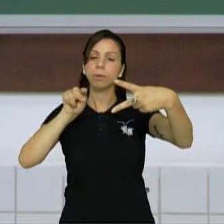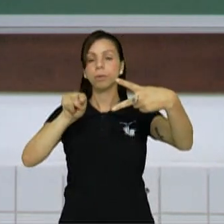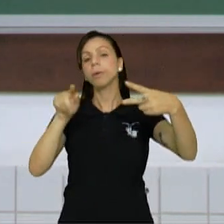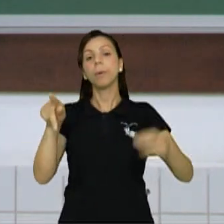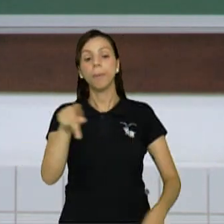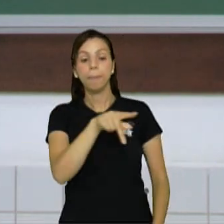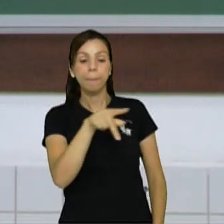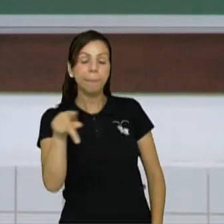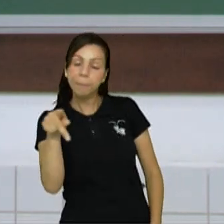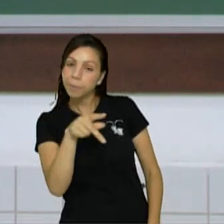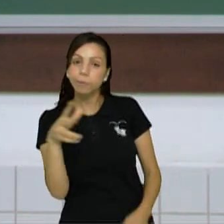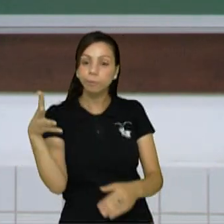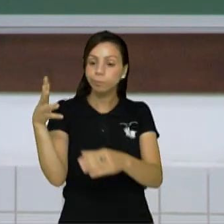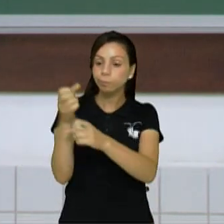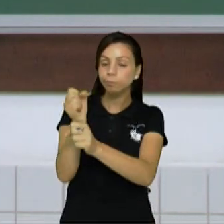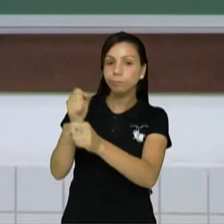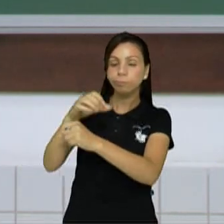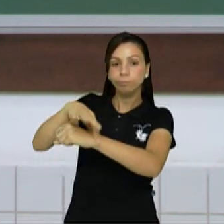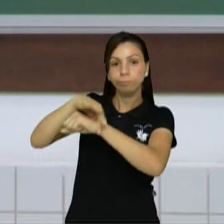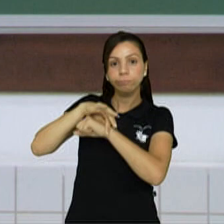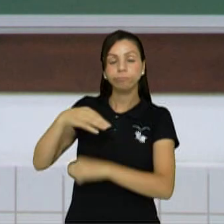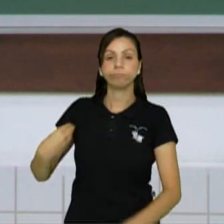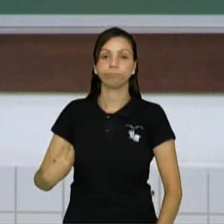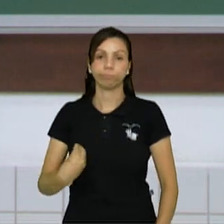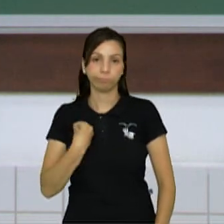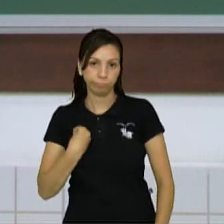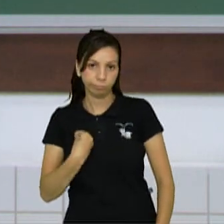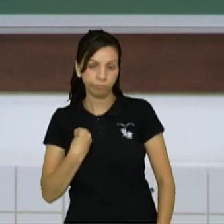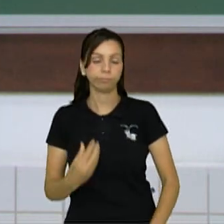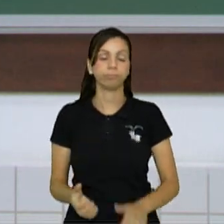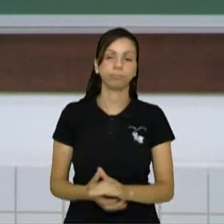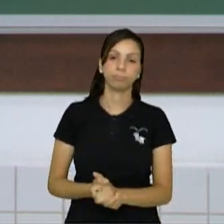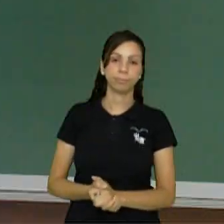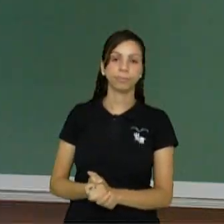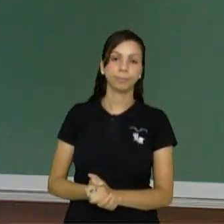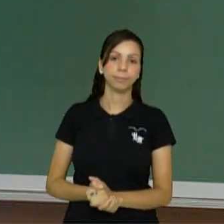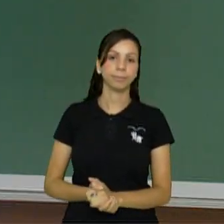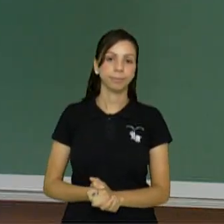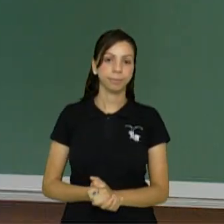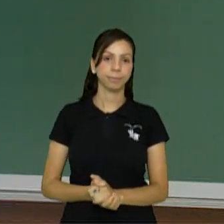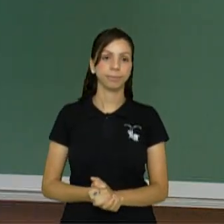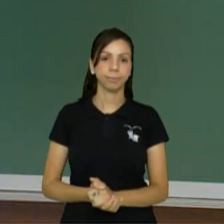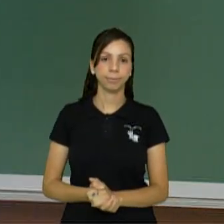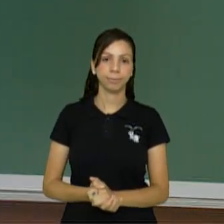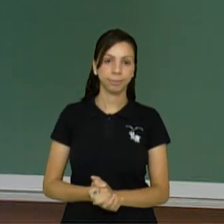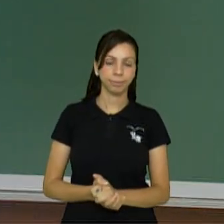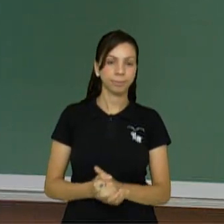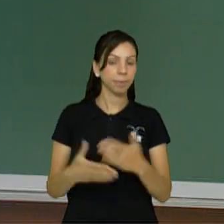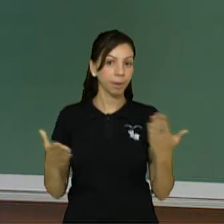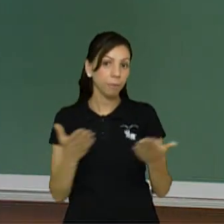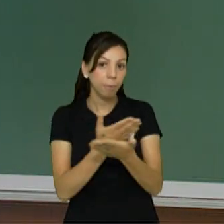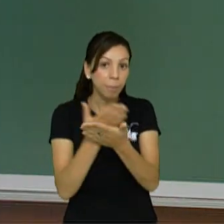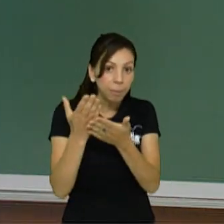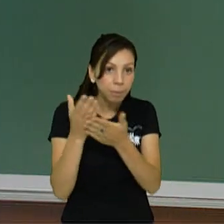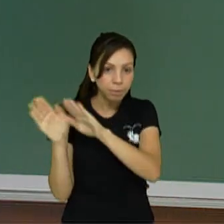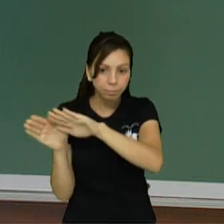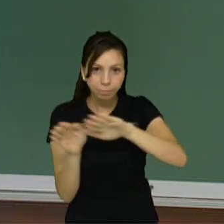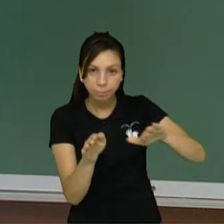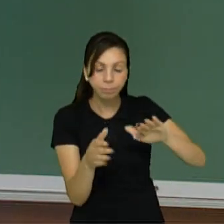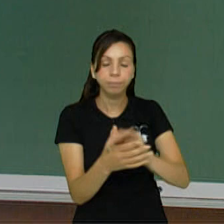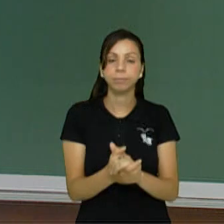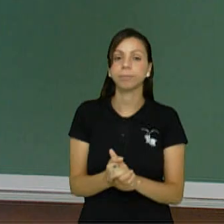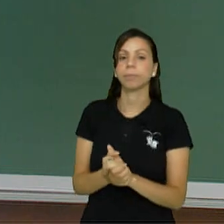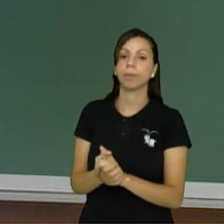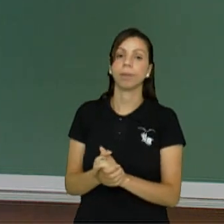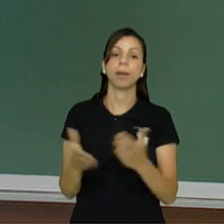professor ele vai contabilizar a sua presença. Então, vamos lá? Vamos trabalhar? Pessoal, nesta aula